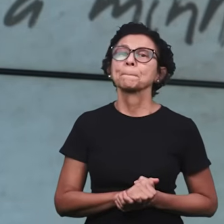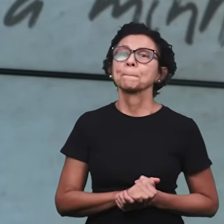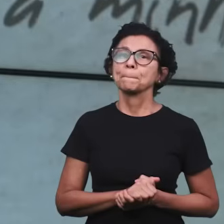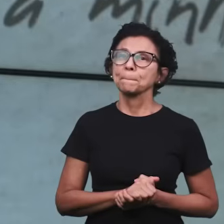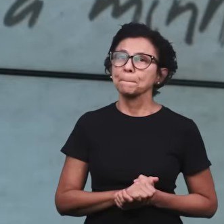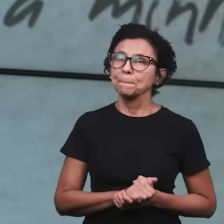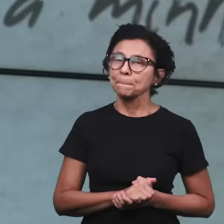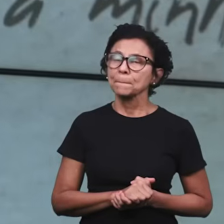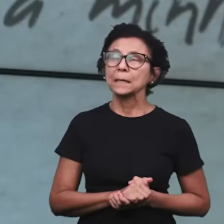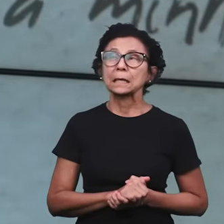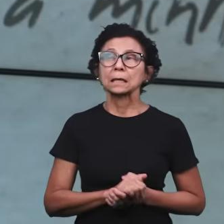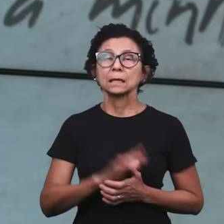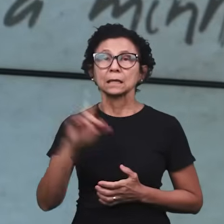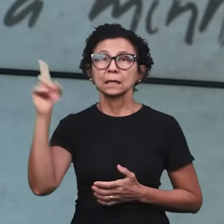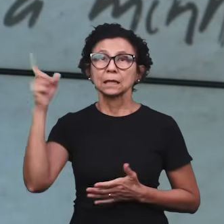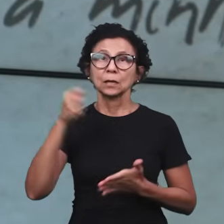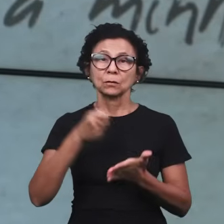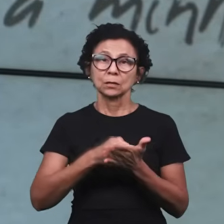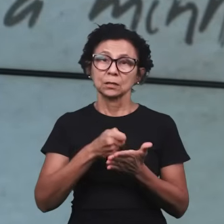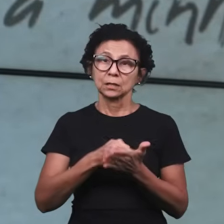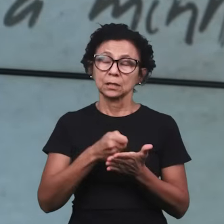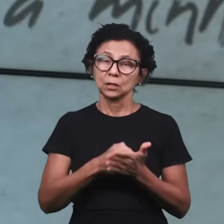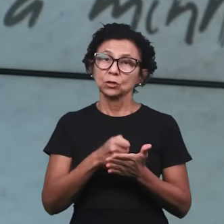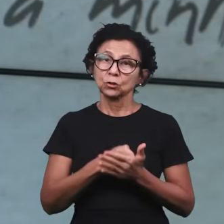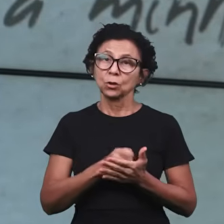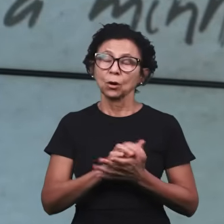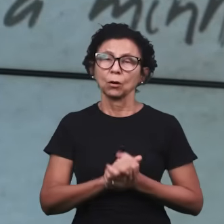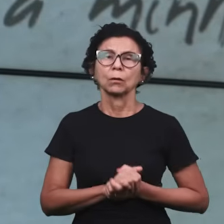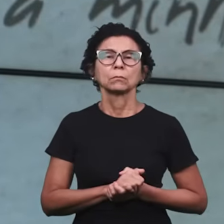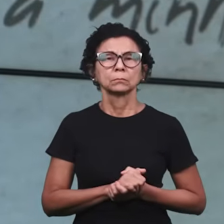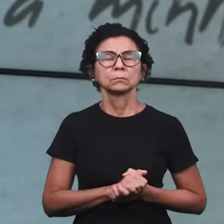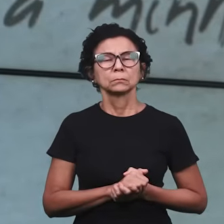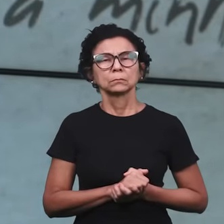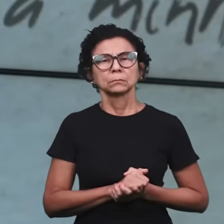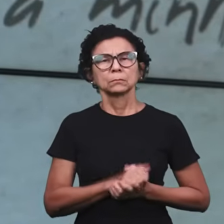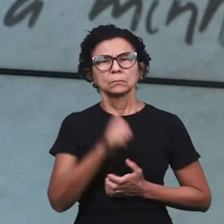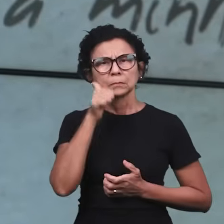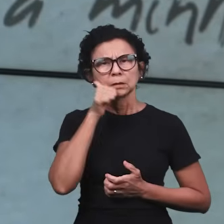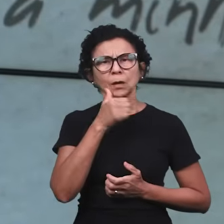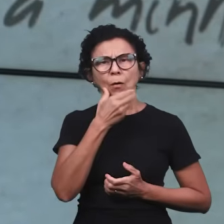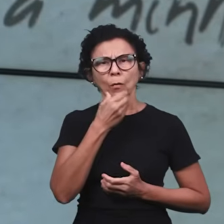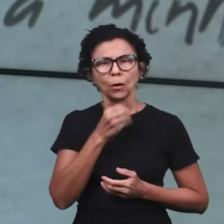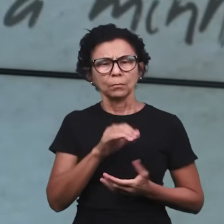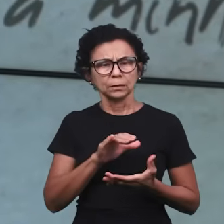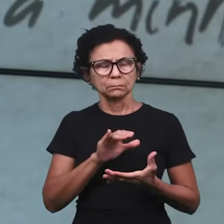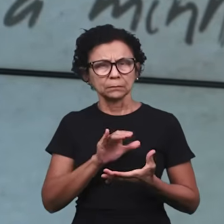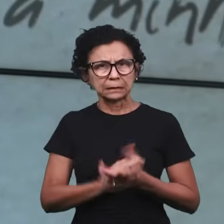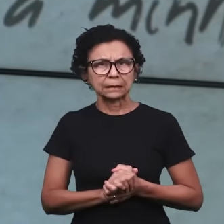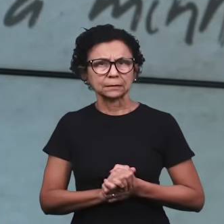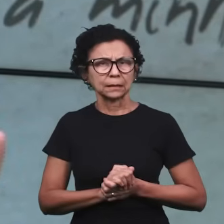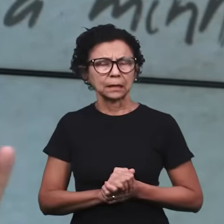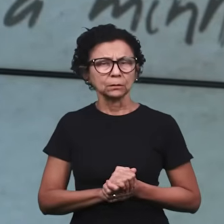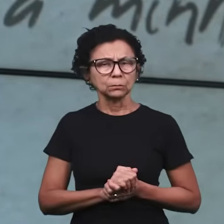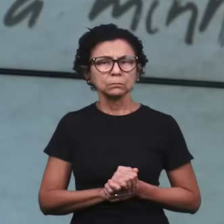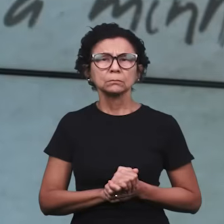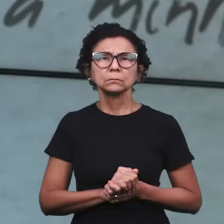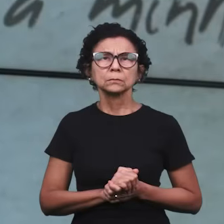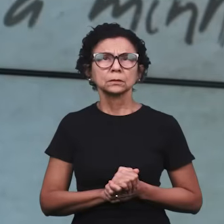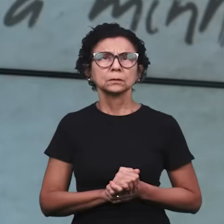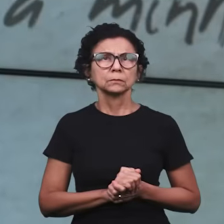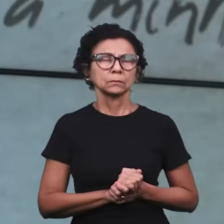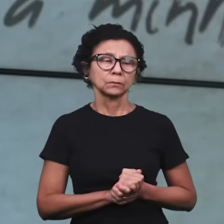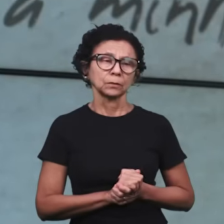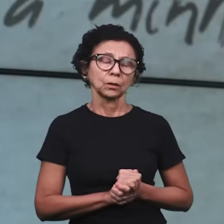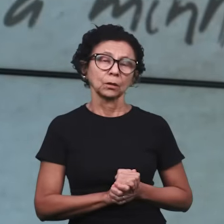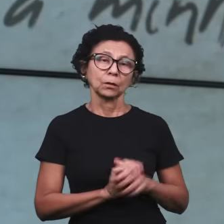Deus exige que no matrimônio haja lealdade. Deus faz uma observação, sabe? Sim. Aqui usando o exemplo, né?